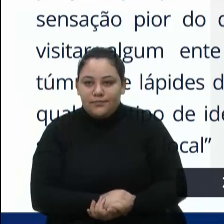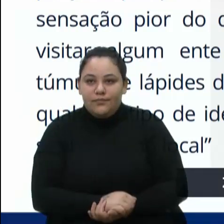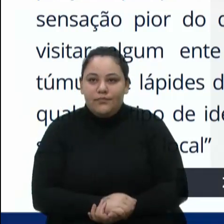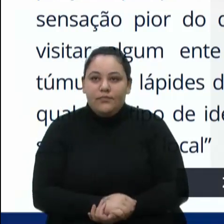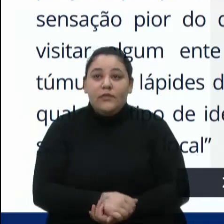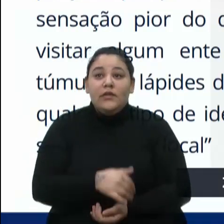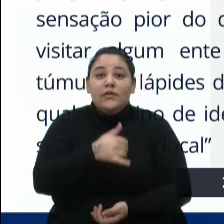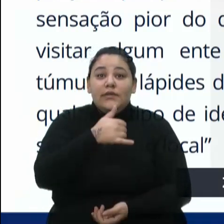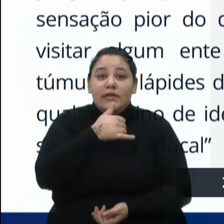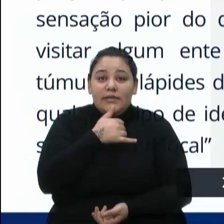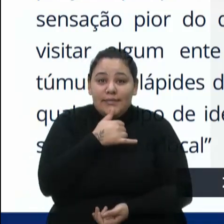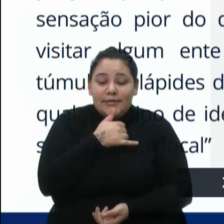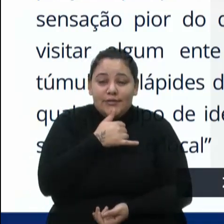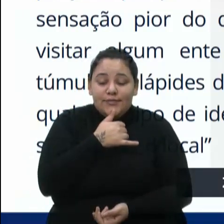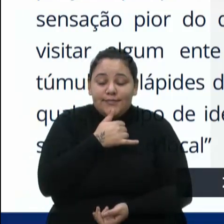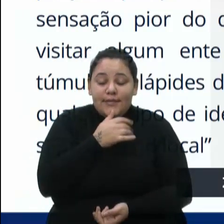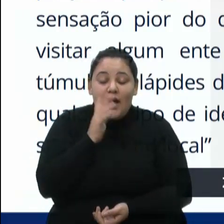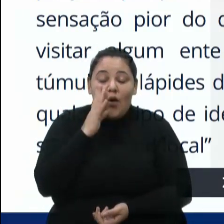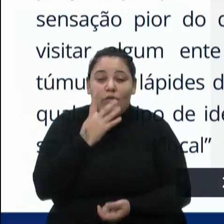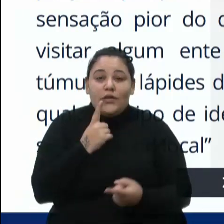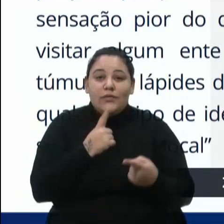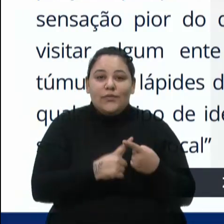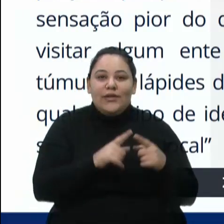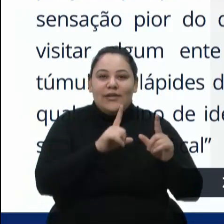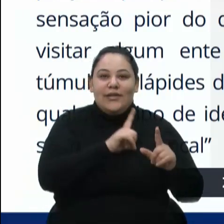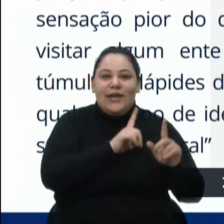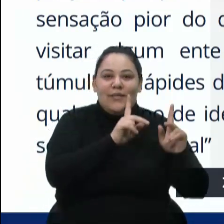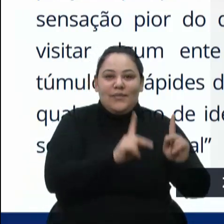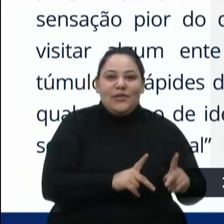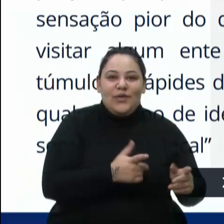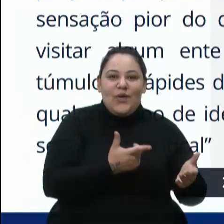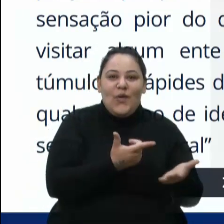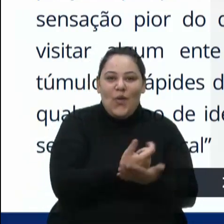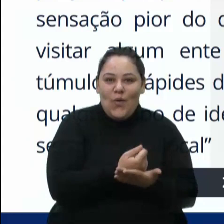Infelizmente acontece porque nós temos o comprador. Nós temos uma